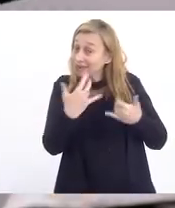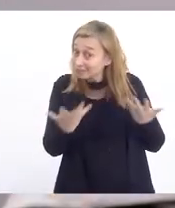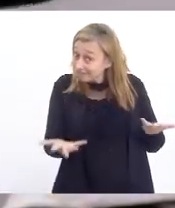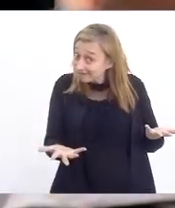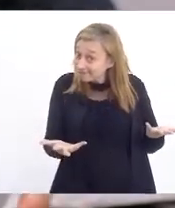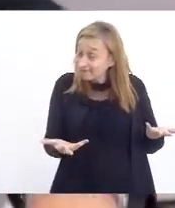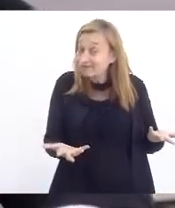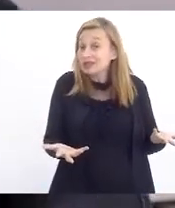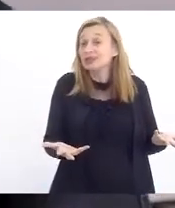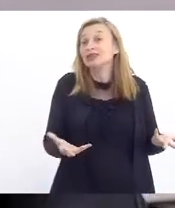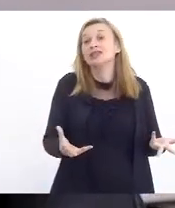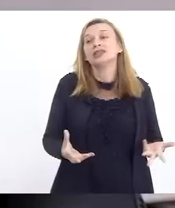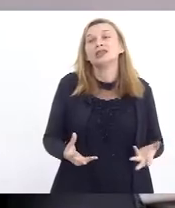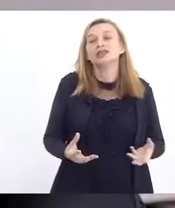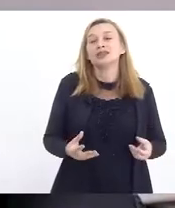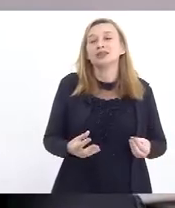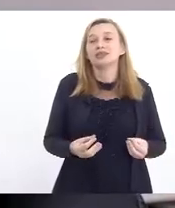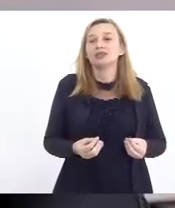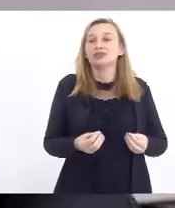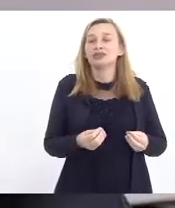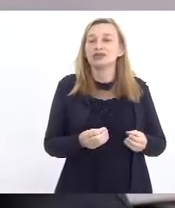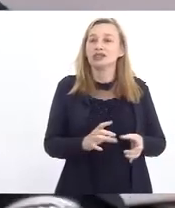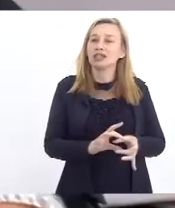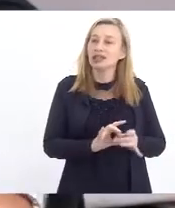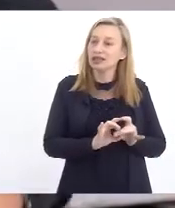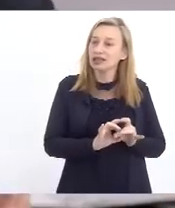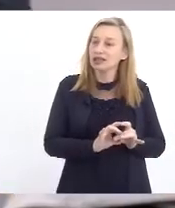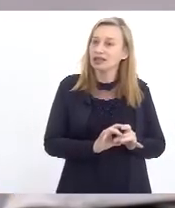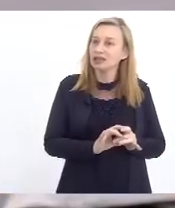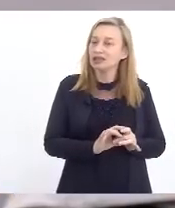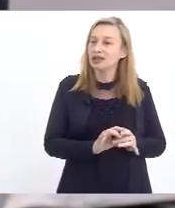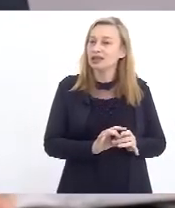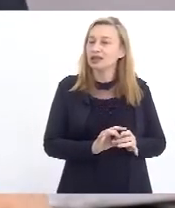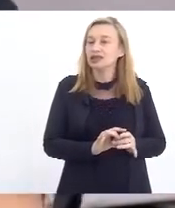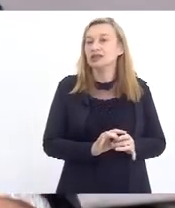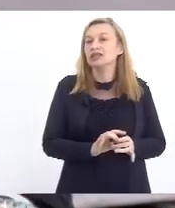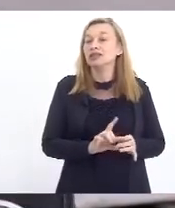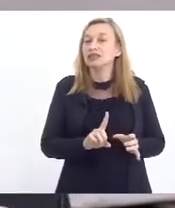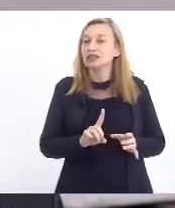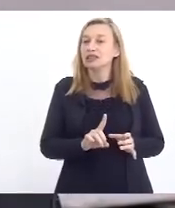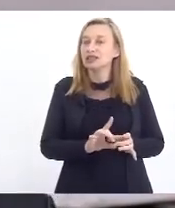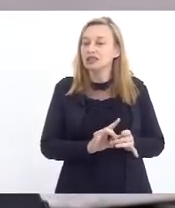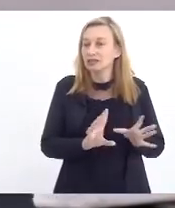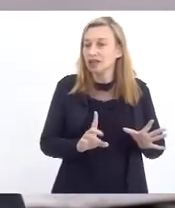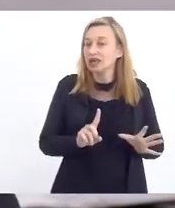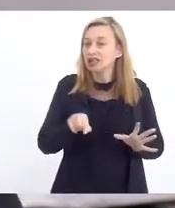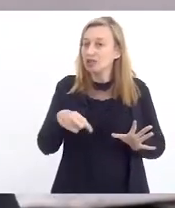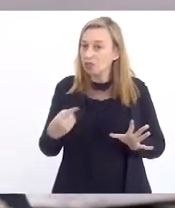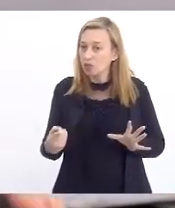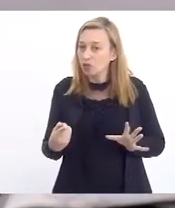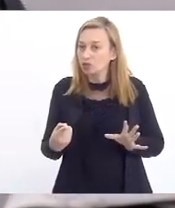foi dada a medida liminar, e depois, no órgão especial,